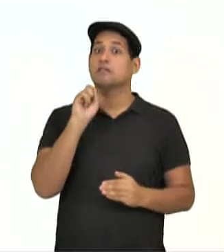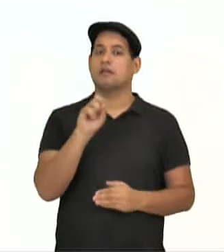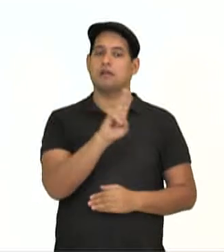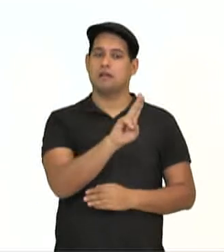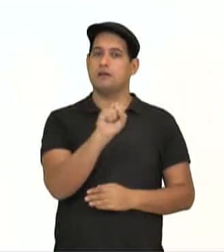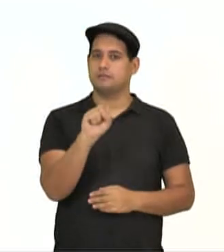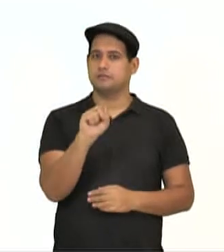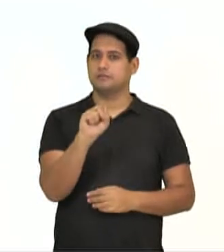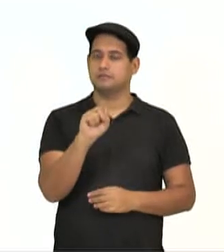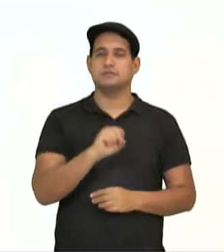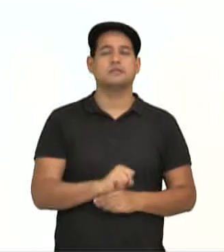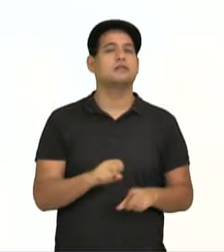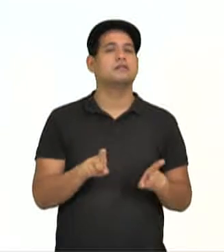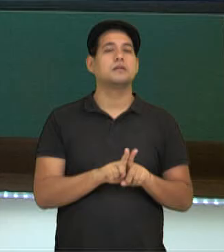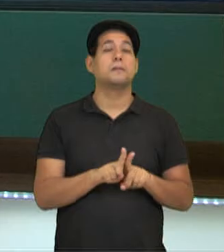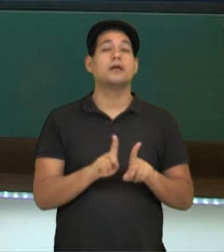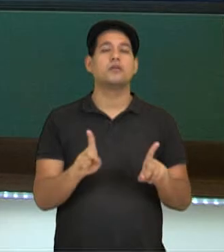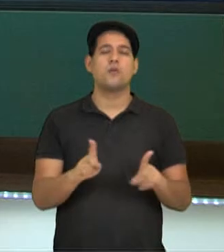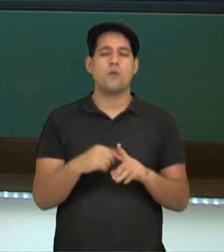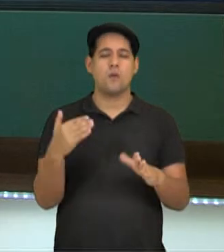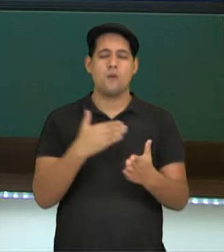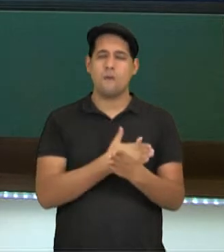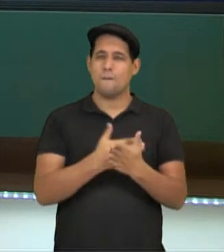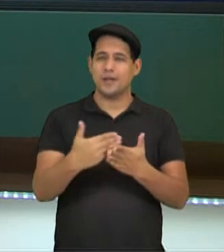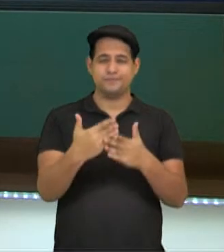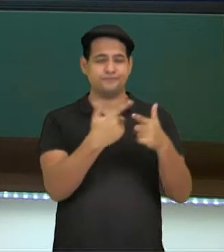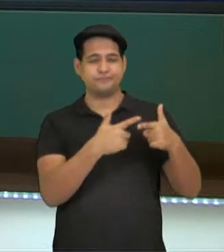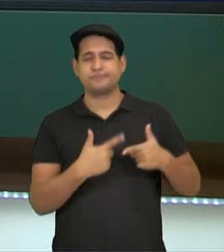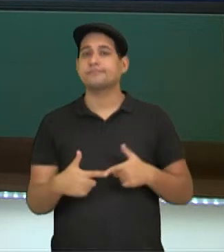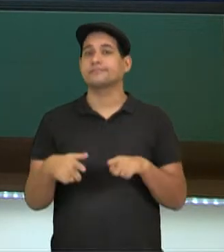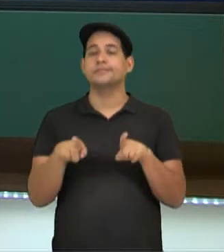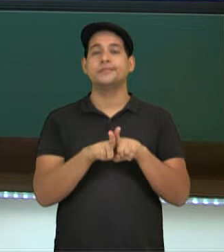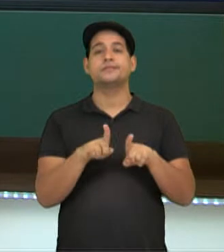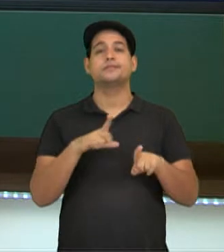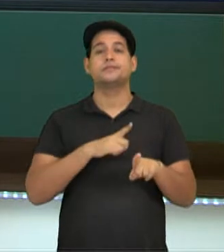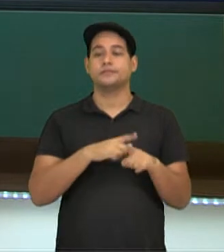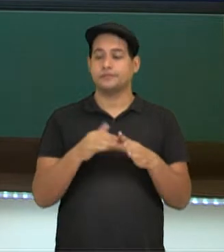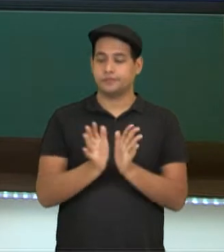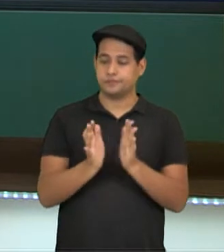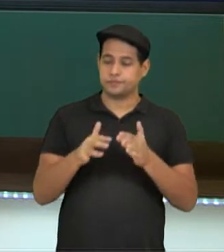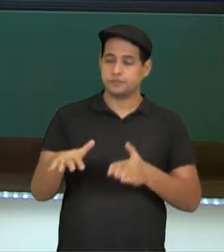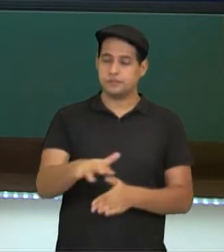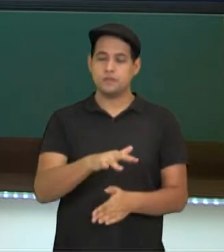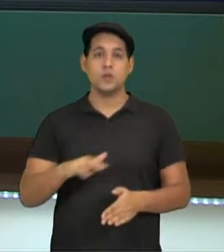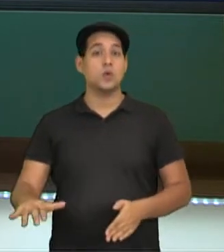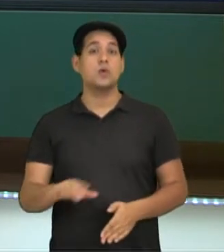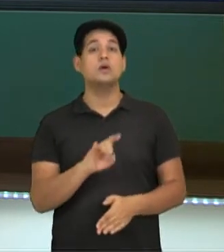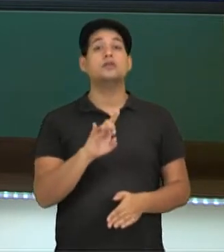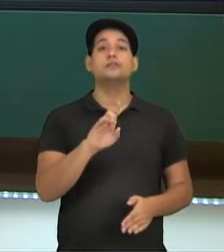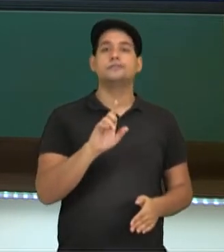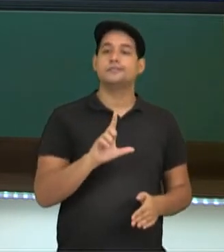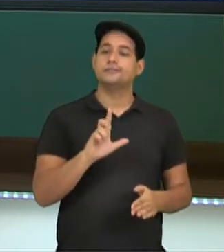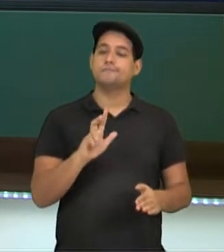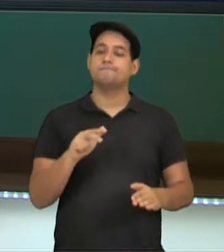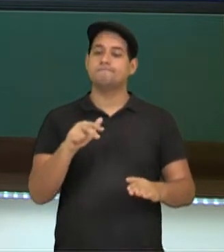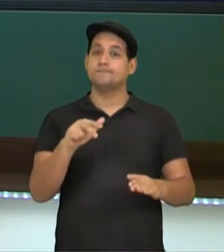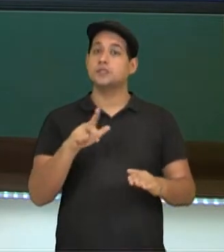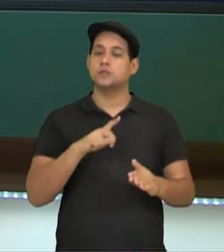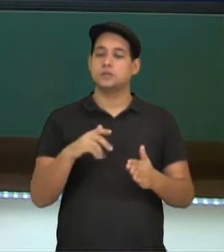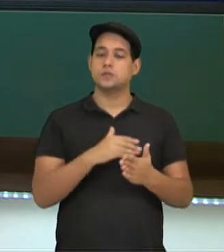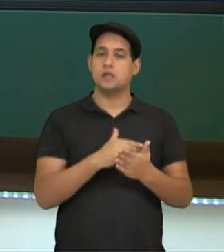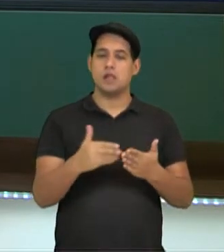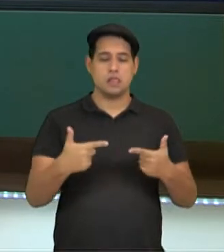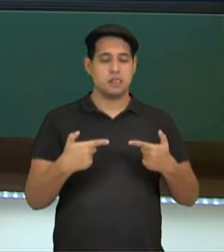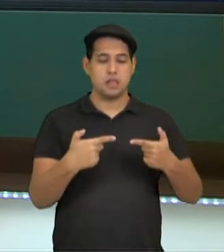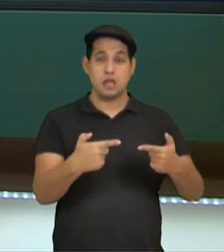União Soviética, logo no início do confronto, e também para concentrar as tropas apenas na frente ocidental da guerra.